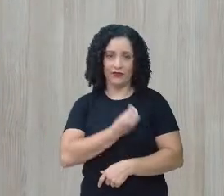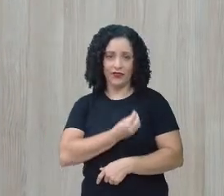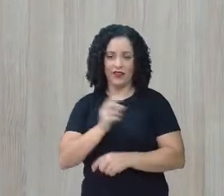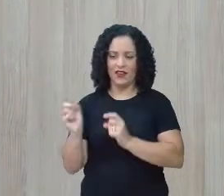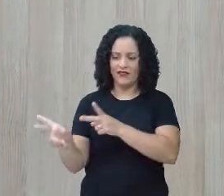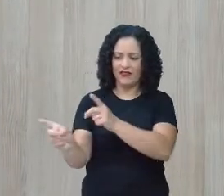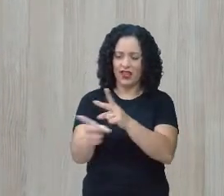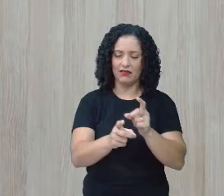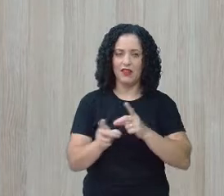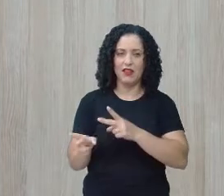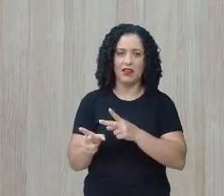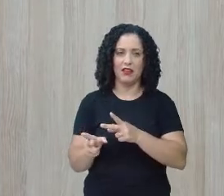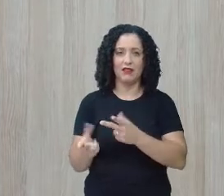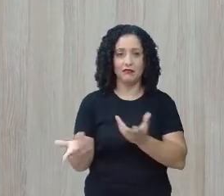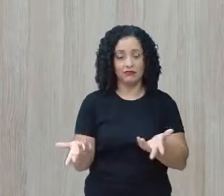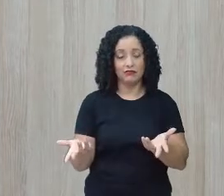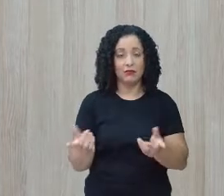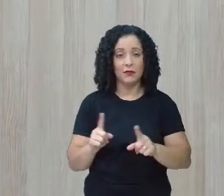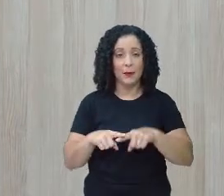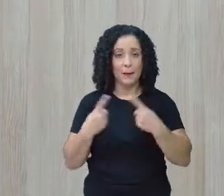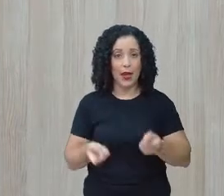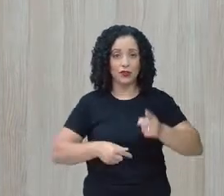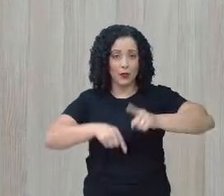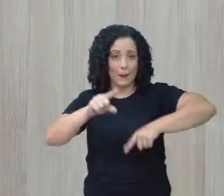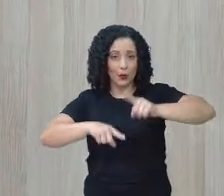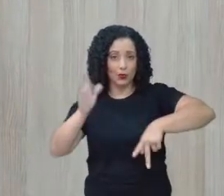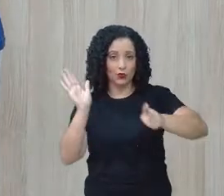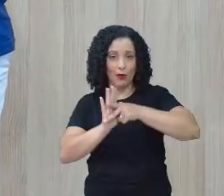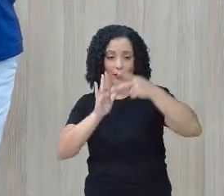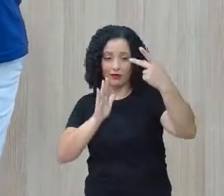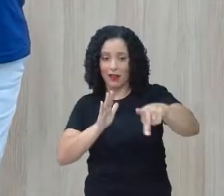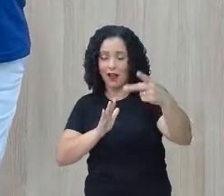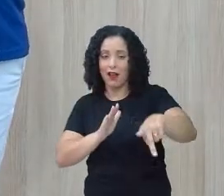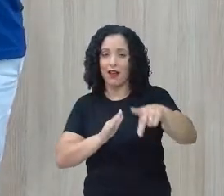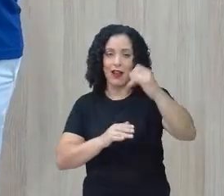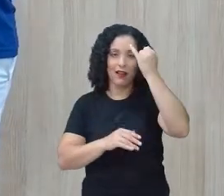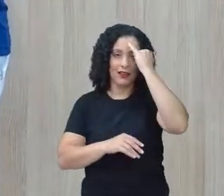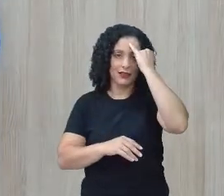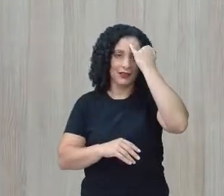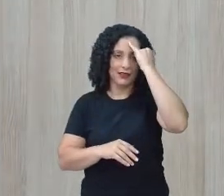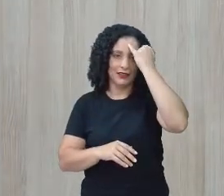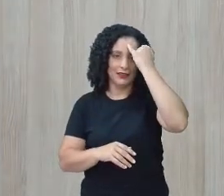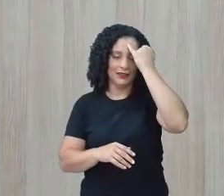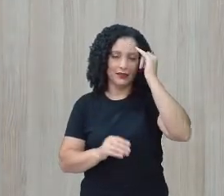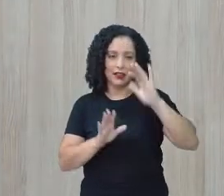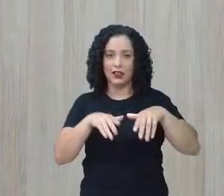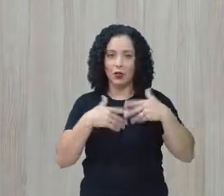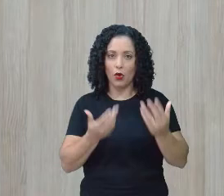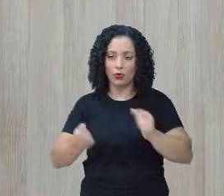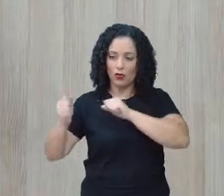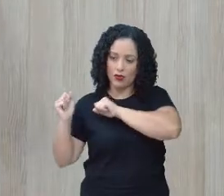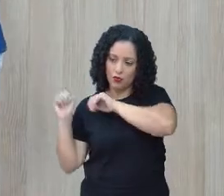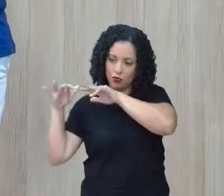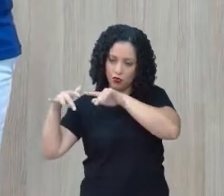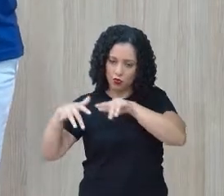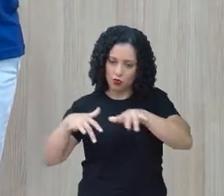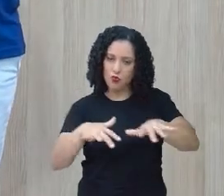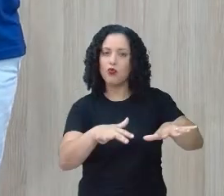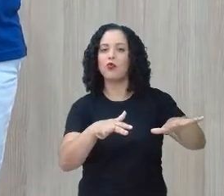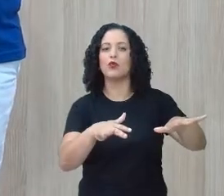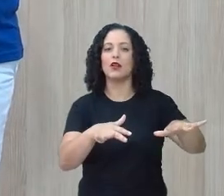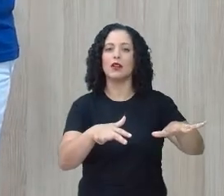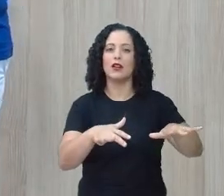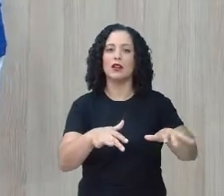das Índias. Porém, durante o processo de expansão, né, dos muçulmanos, em algumas rotas que